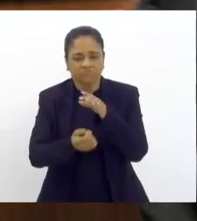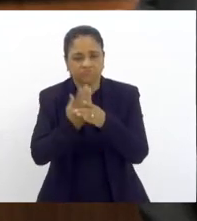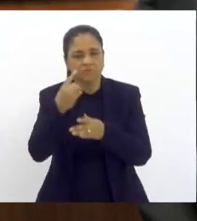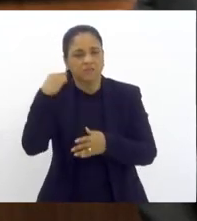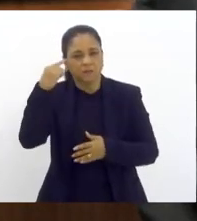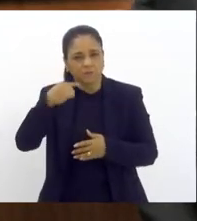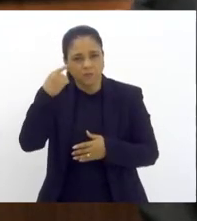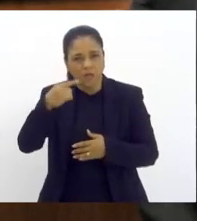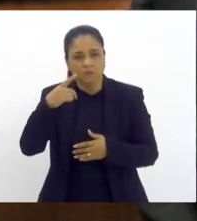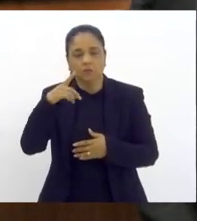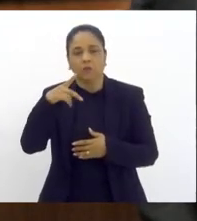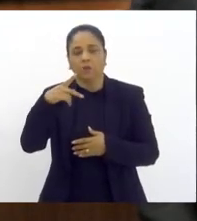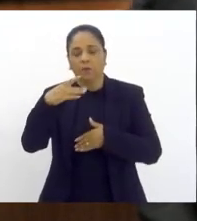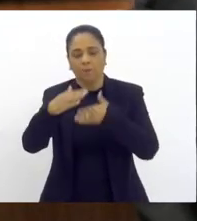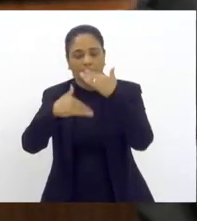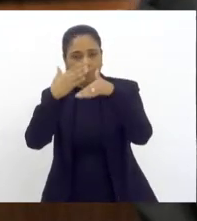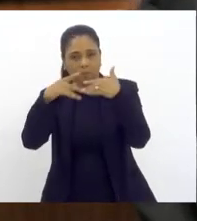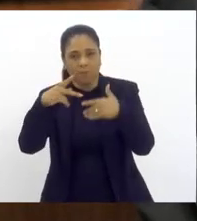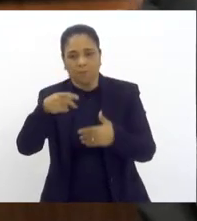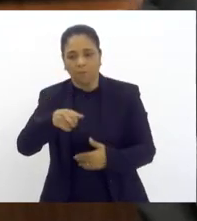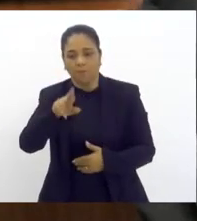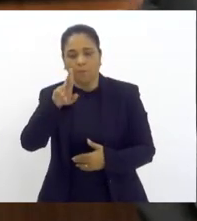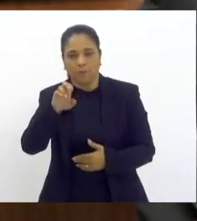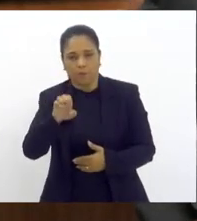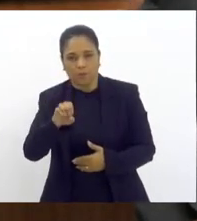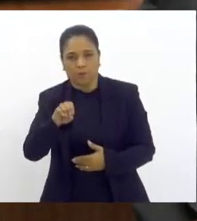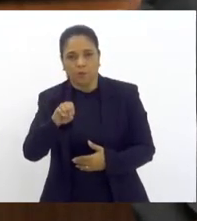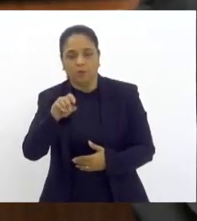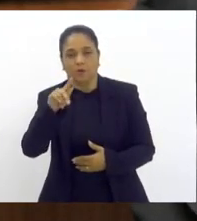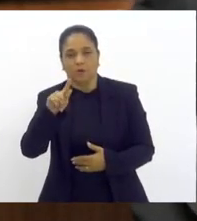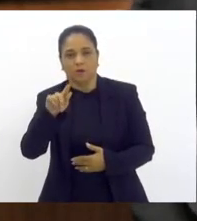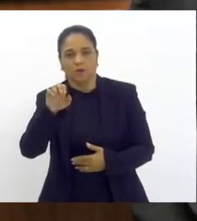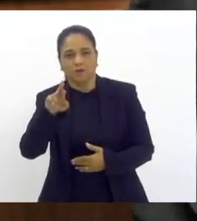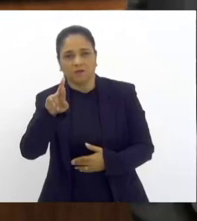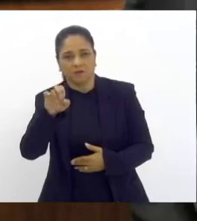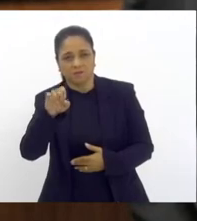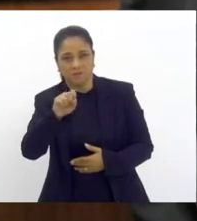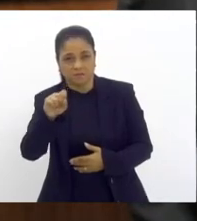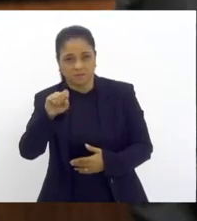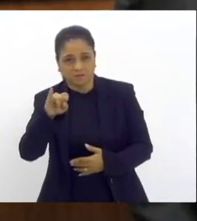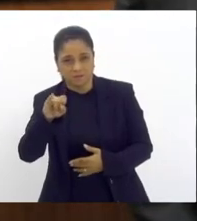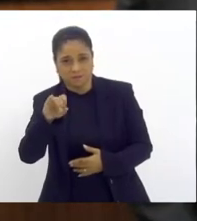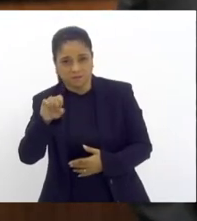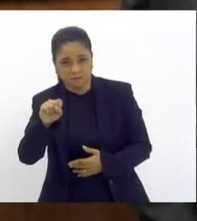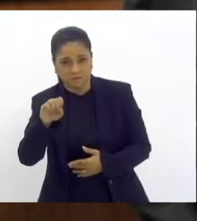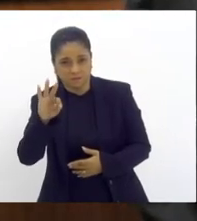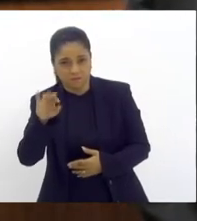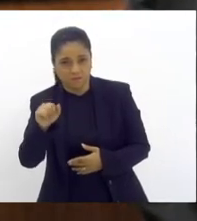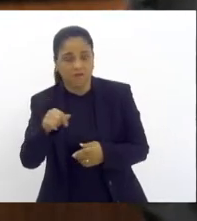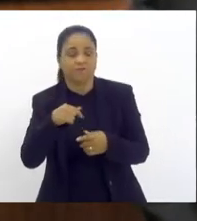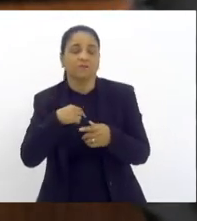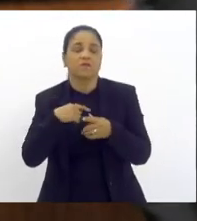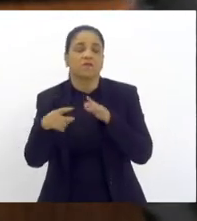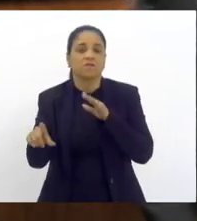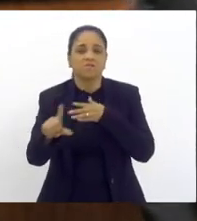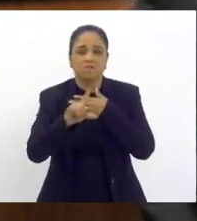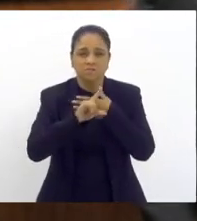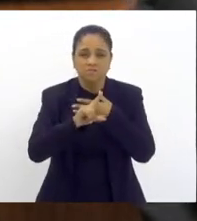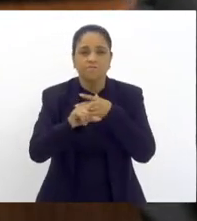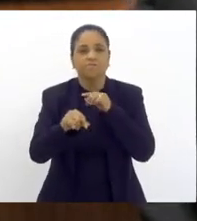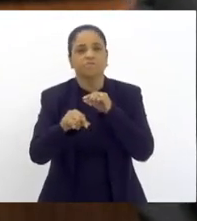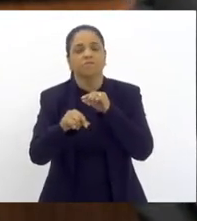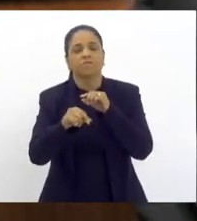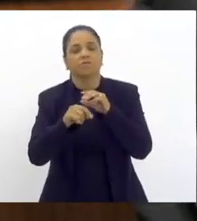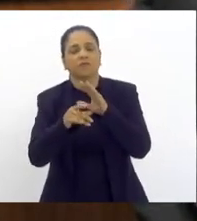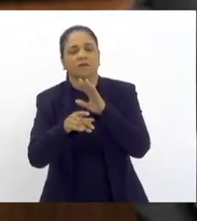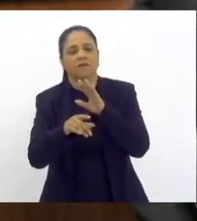progressista, antevendo toda essa questão da discriminação, resolveu, a sua legislatura à época, promover